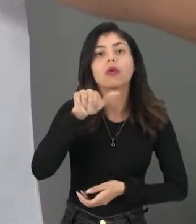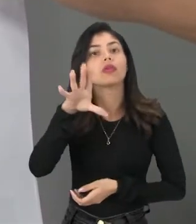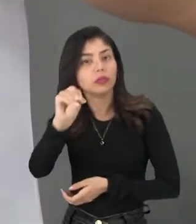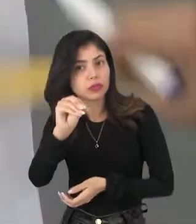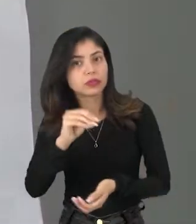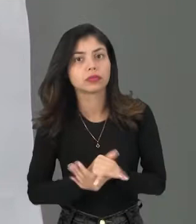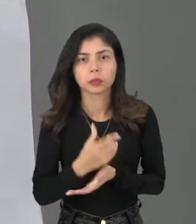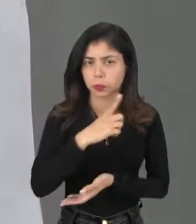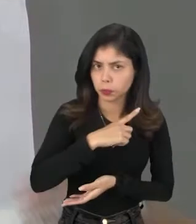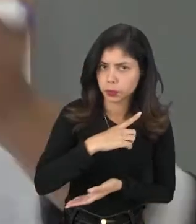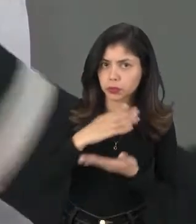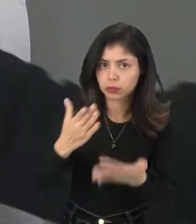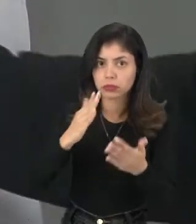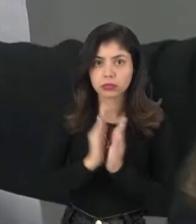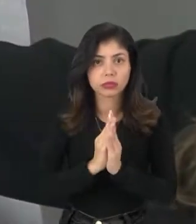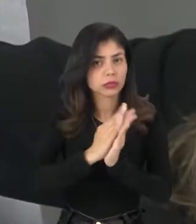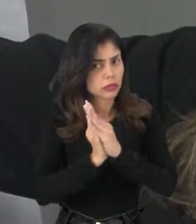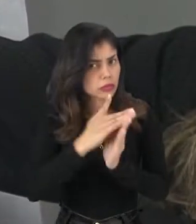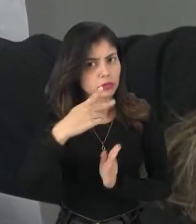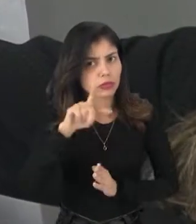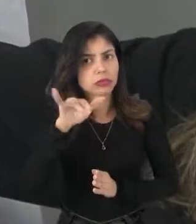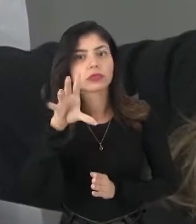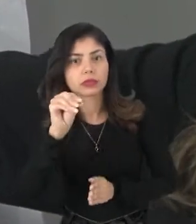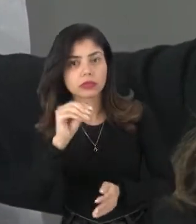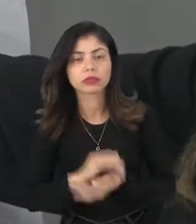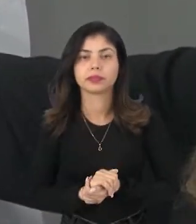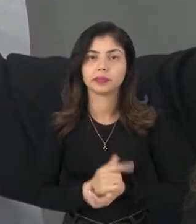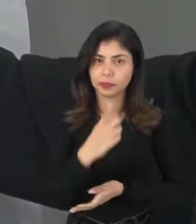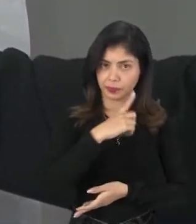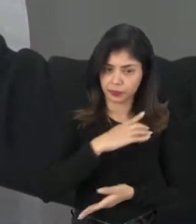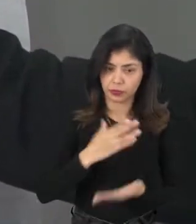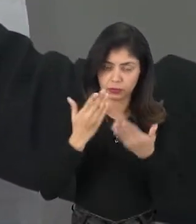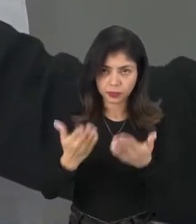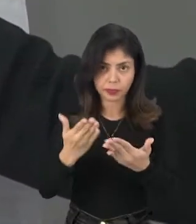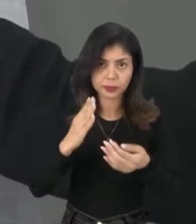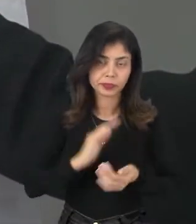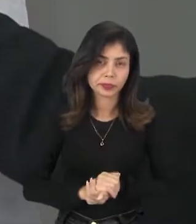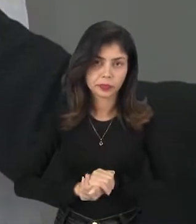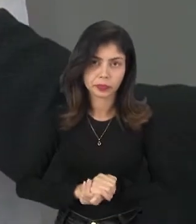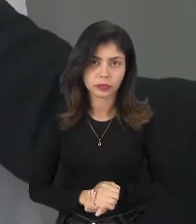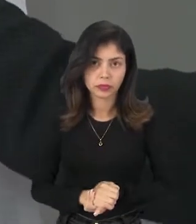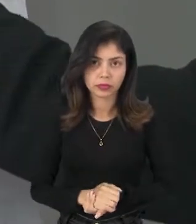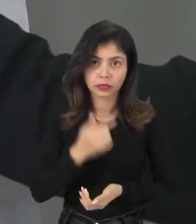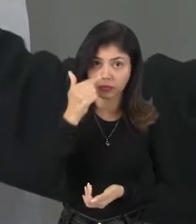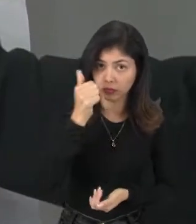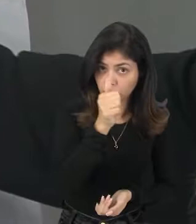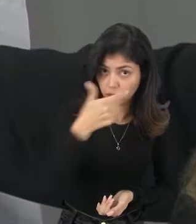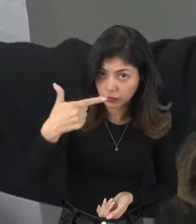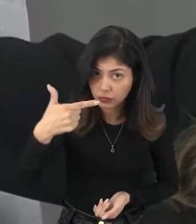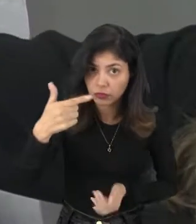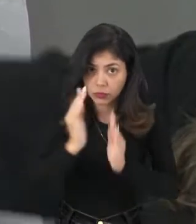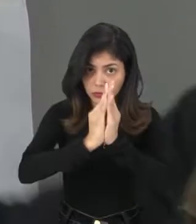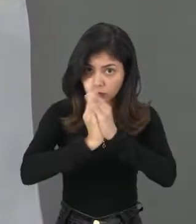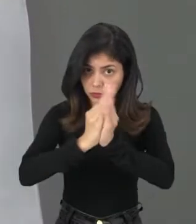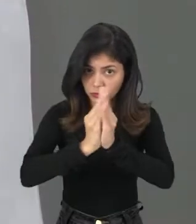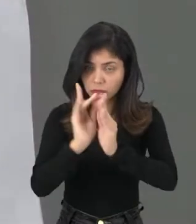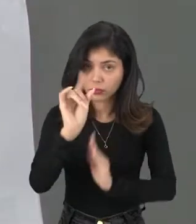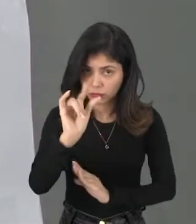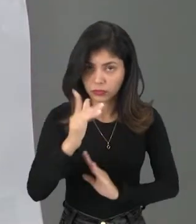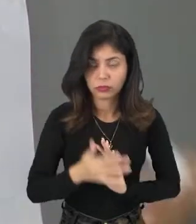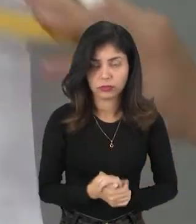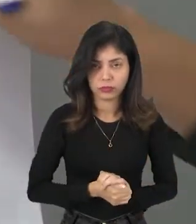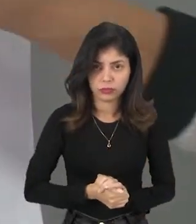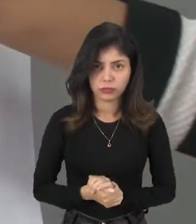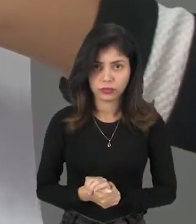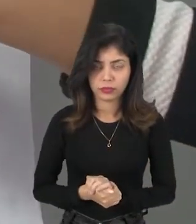Paulo tem Paulo aqui está Paulo Paulo tem 12 bonecos certo